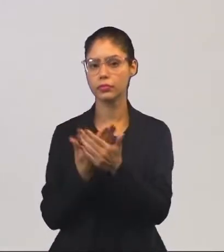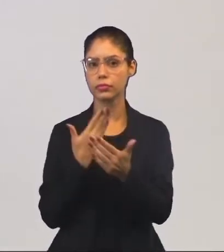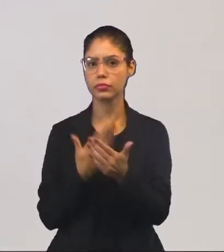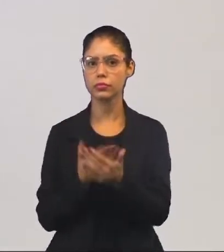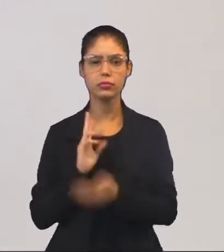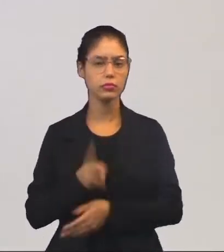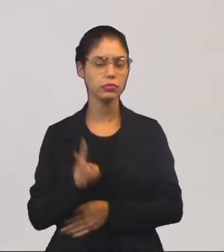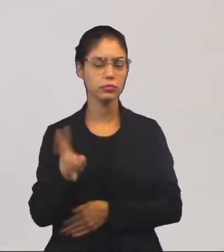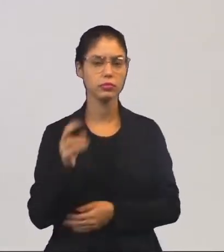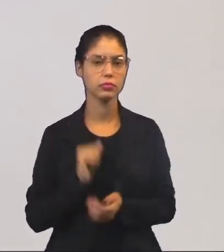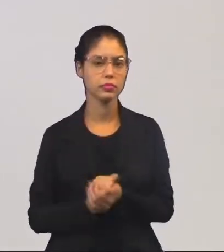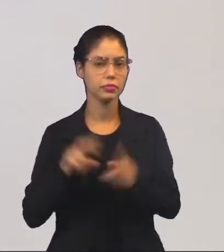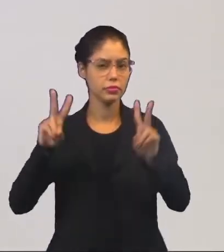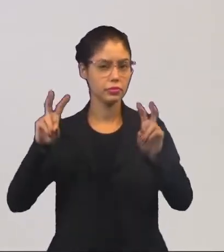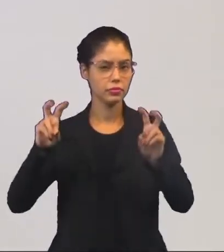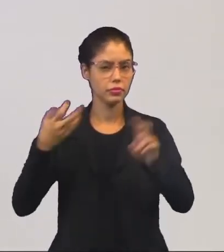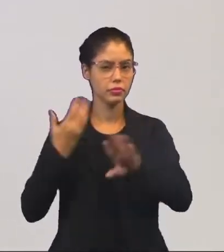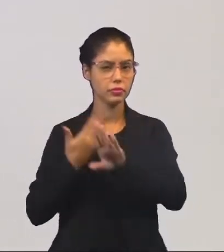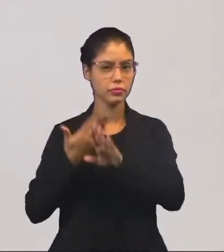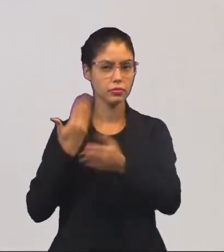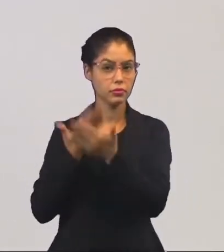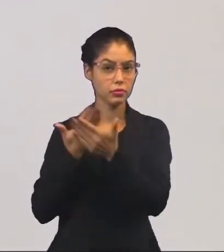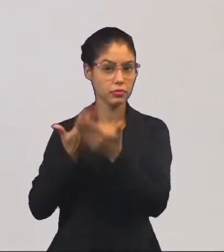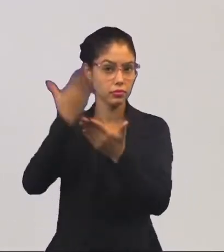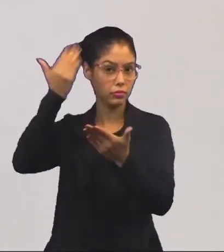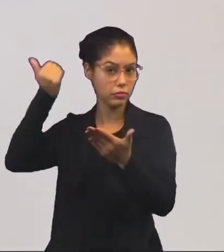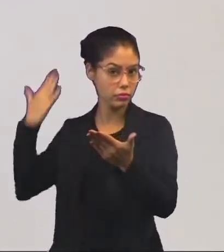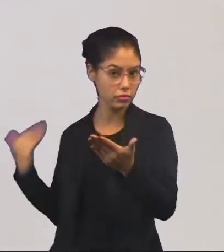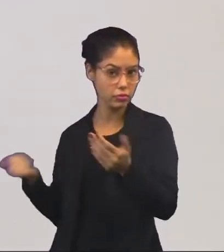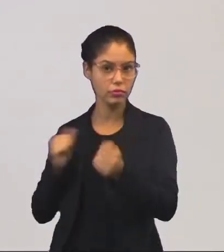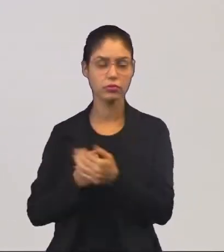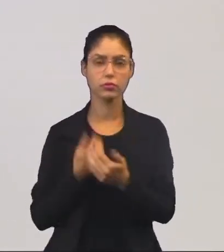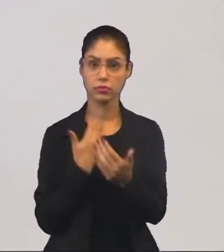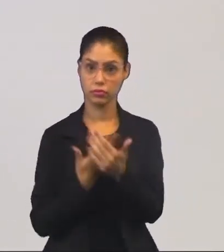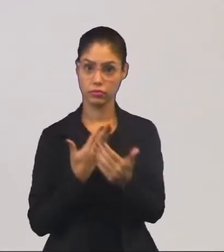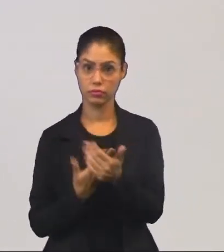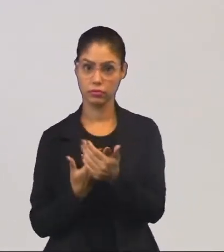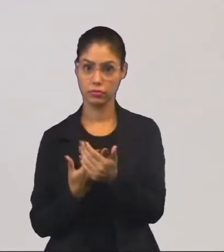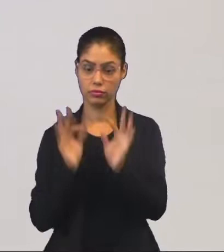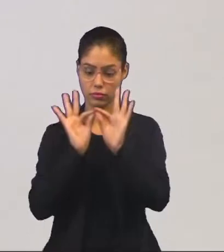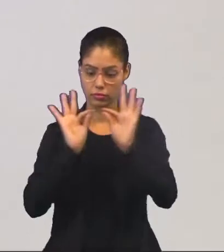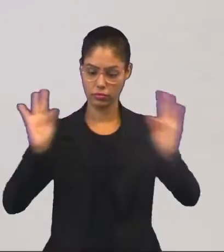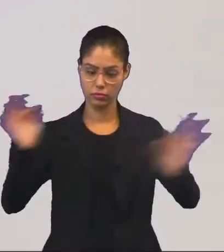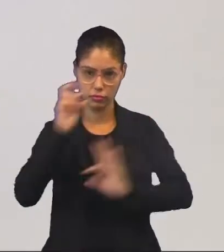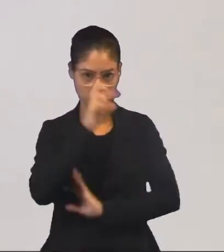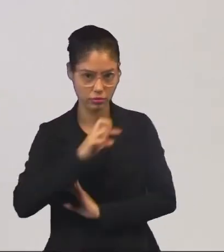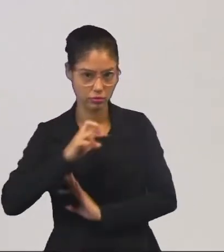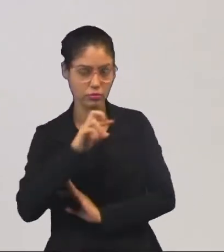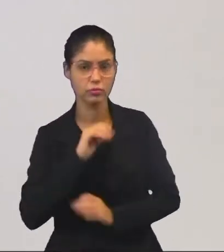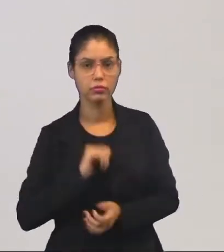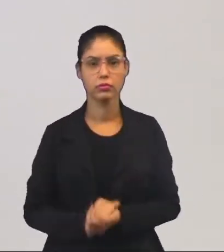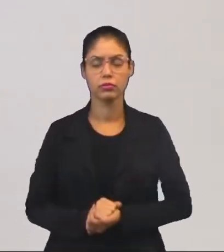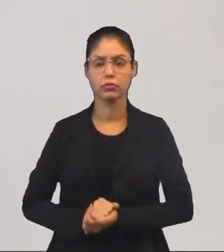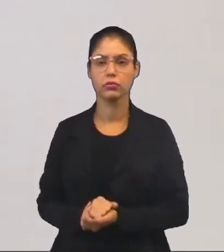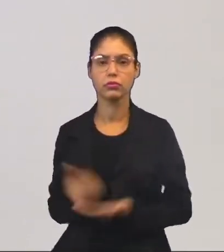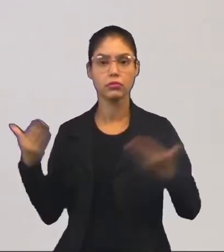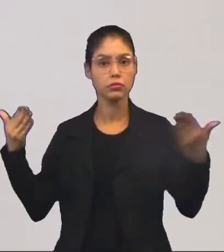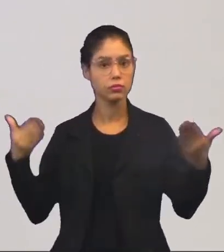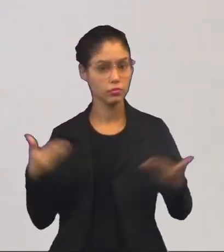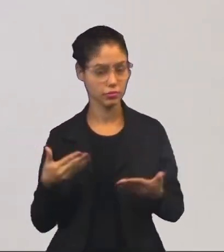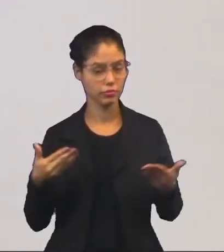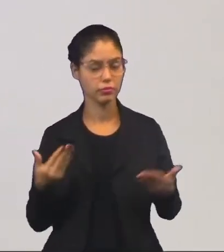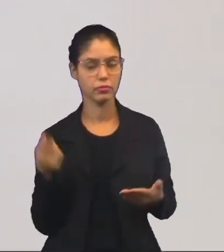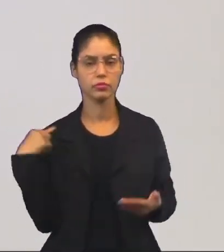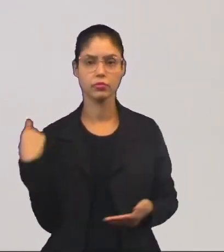a continuação daquele assunto das aulas anteriores. Nós vamos falar sobre estudo analítico da reta, tá, pessoal? Então, nesse